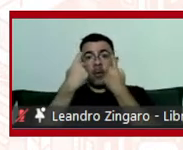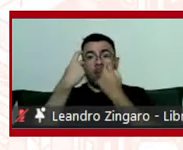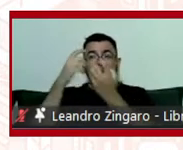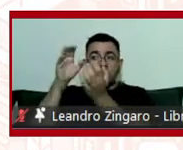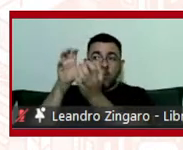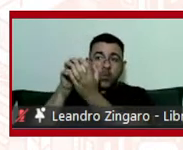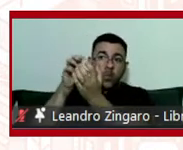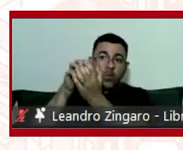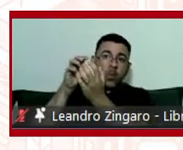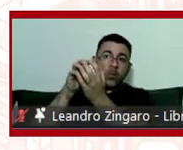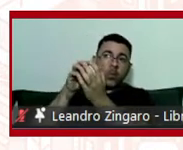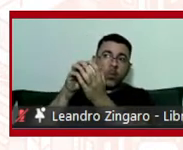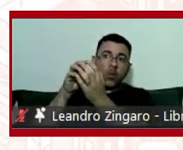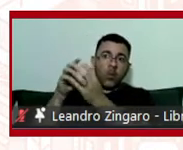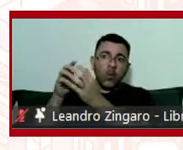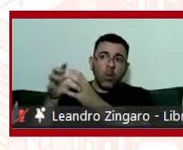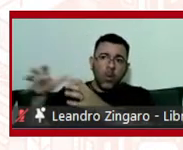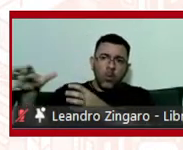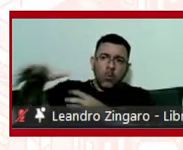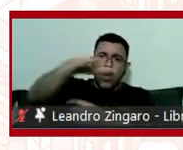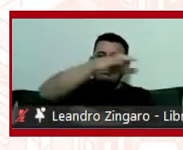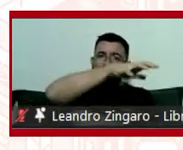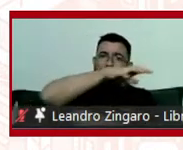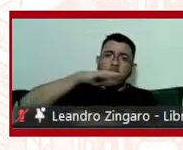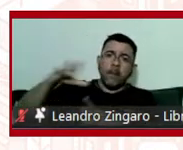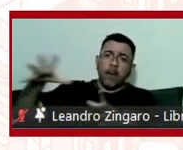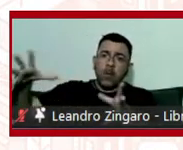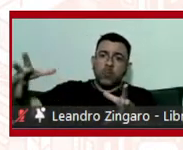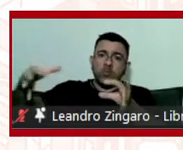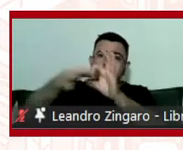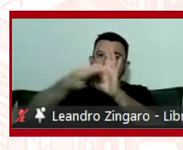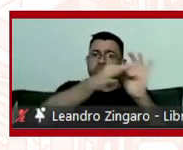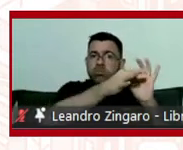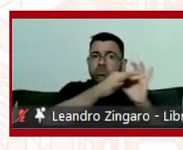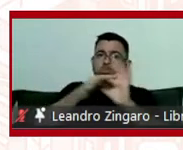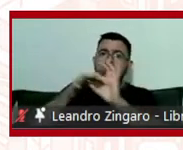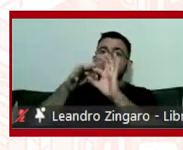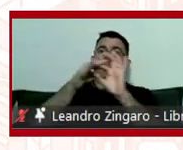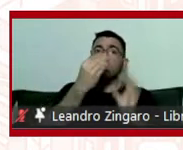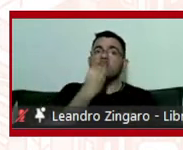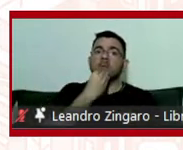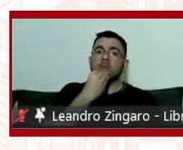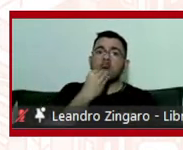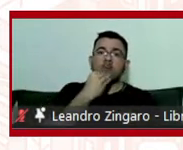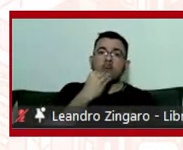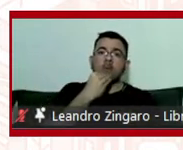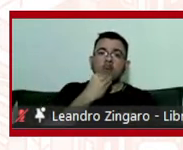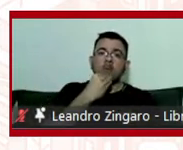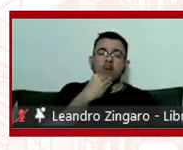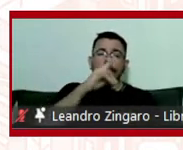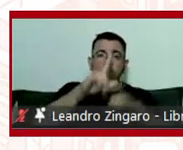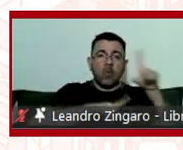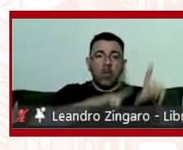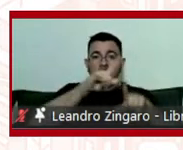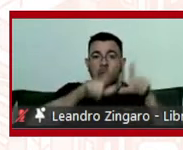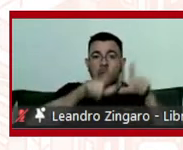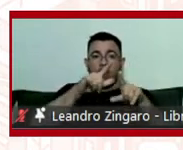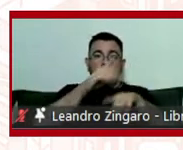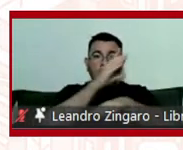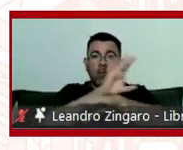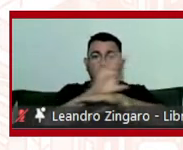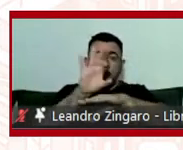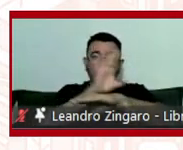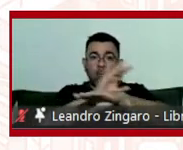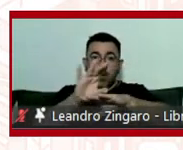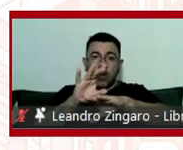isso que ele é gerando oportunidades emprego oportunidade de um serviço autônomo e capacitação ó temos